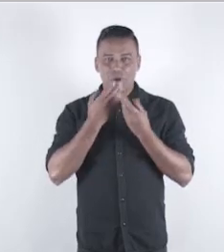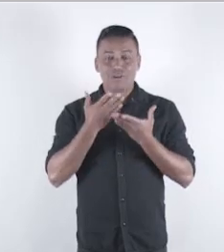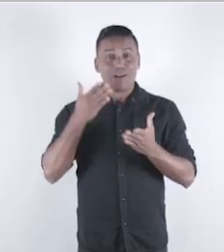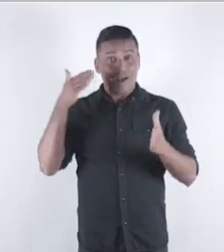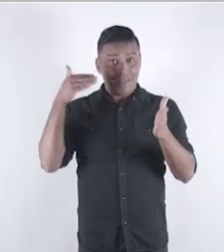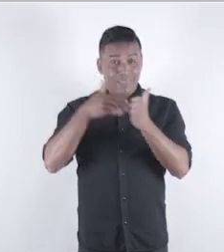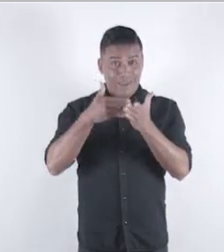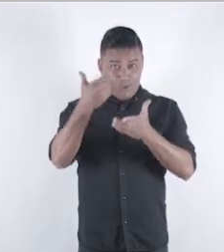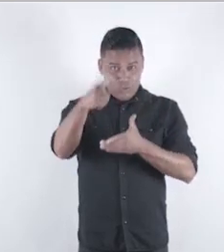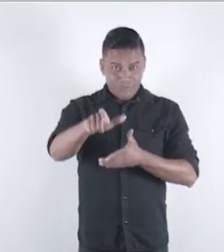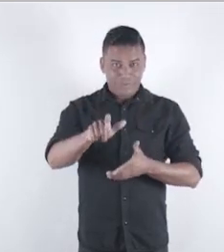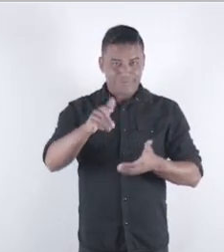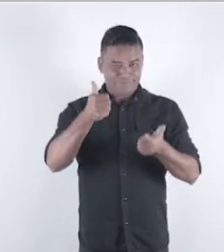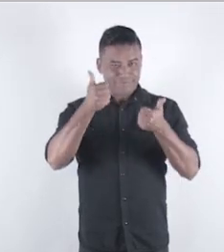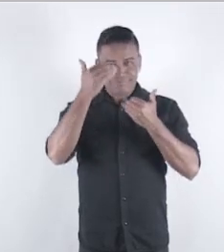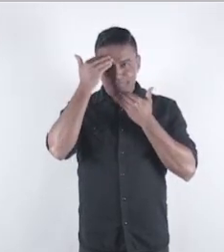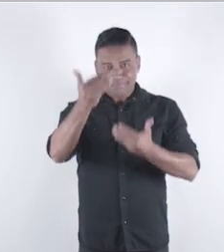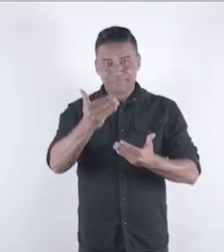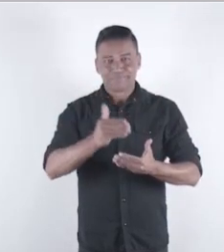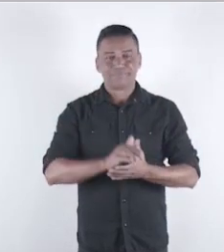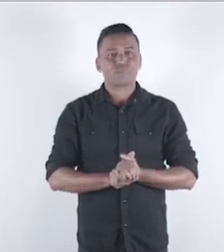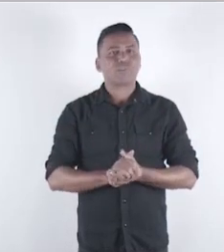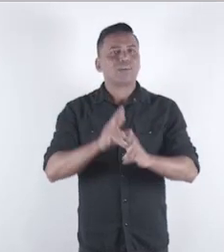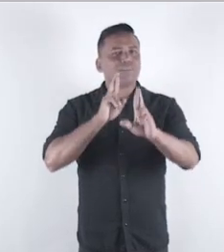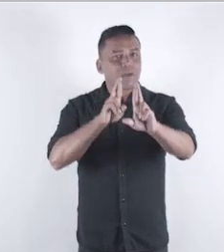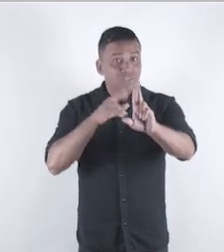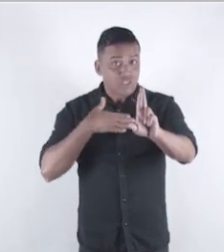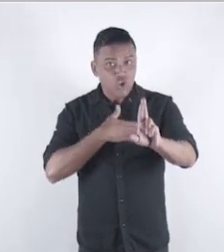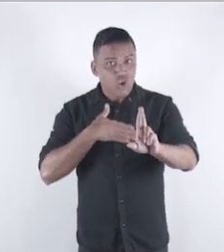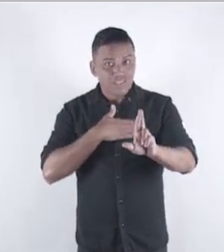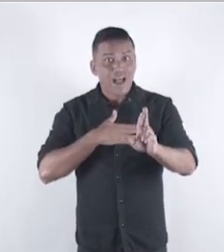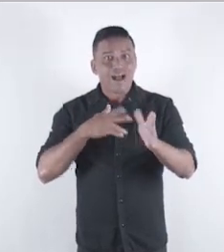Até a próxima, gente. Obrigado. Espero que vocês tenham